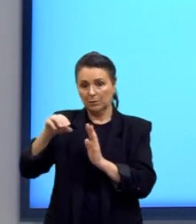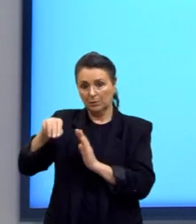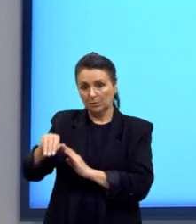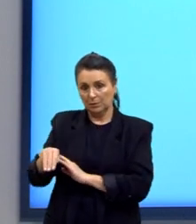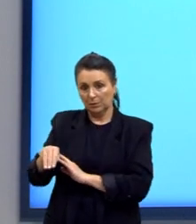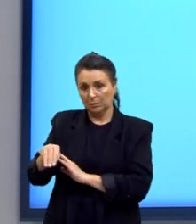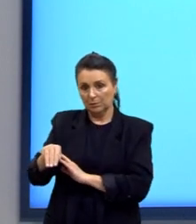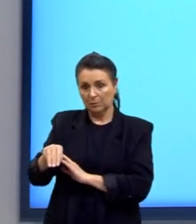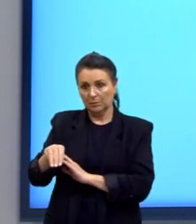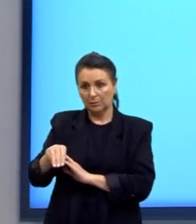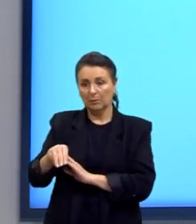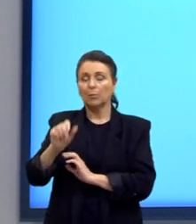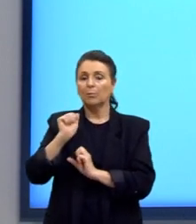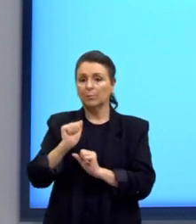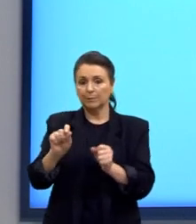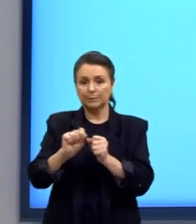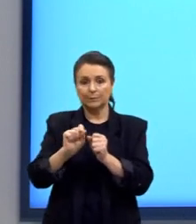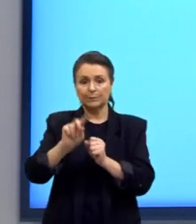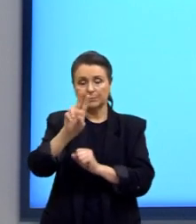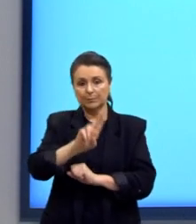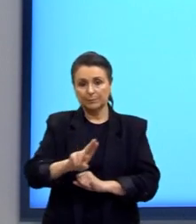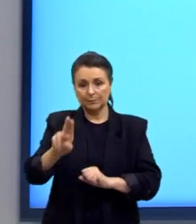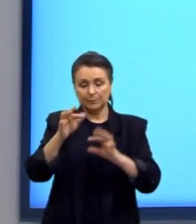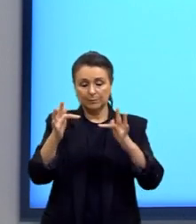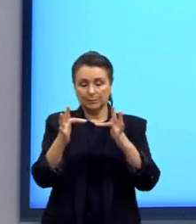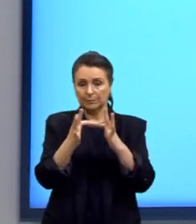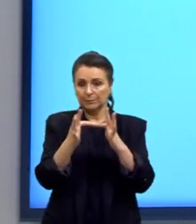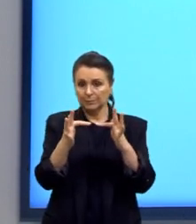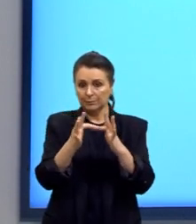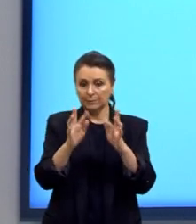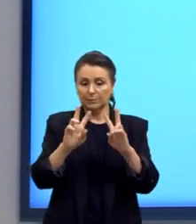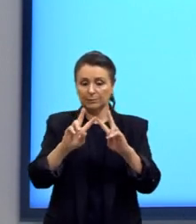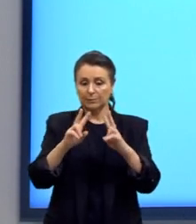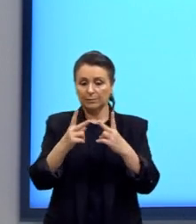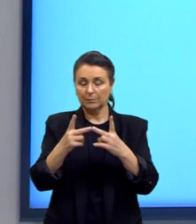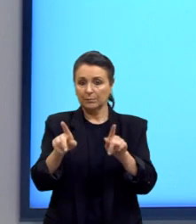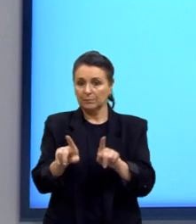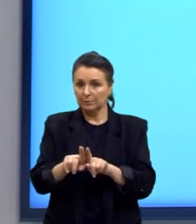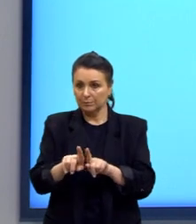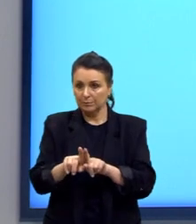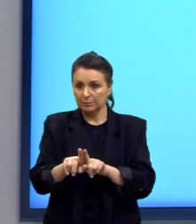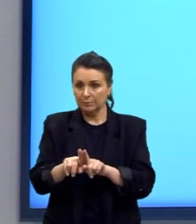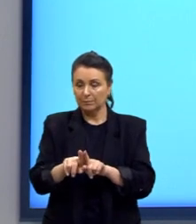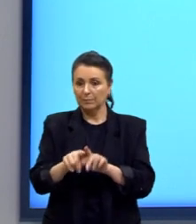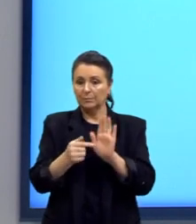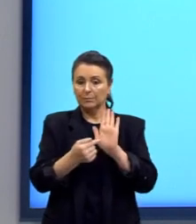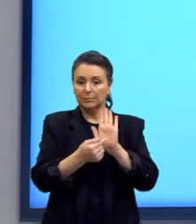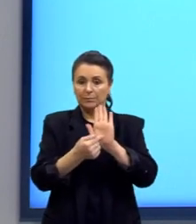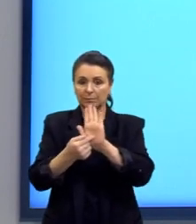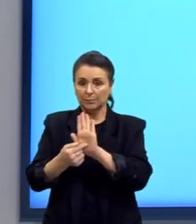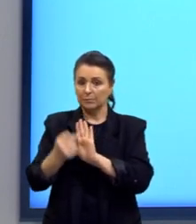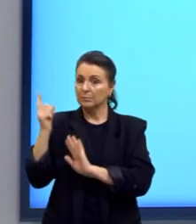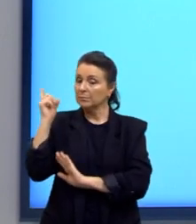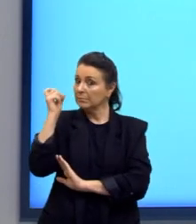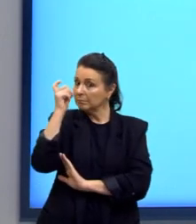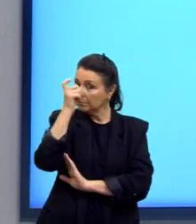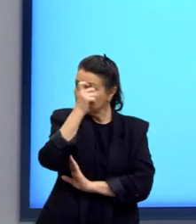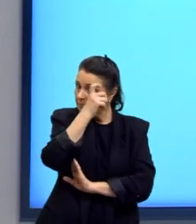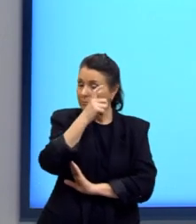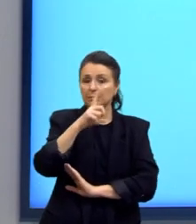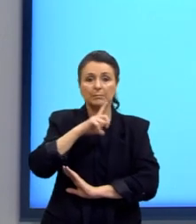cm tá então dá para fazer utilizando a fórmula do volume e aqui mostro para vocês que não é difícil